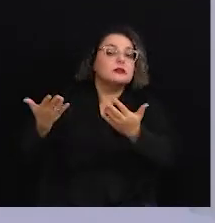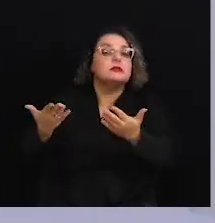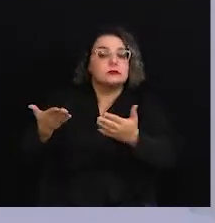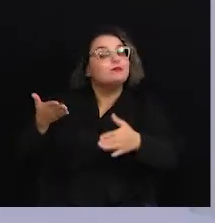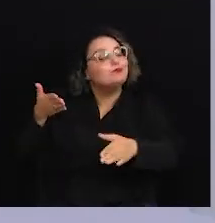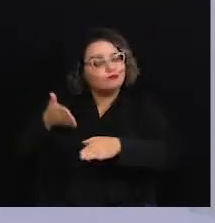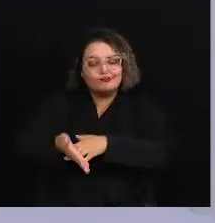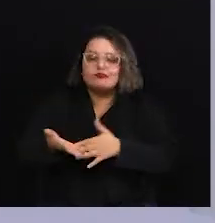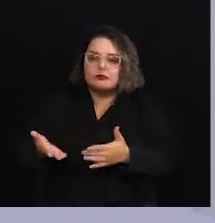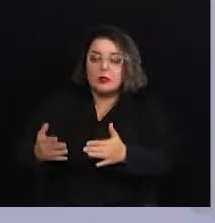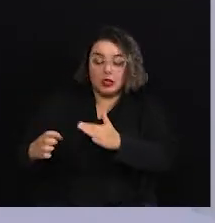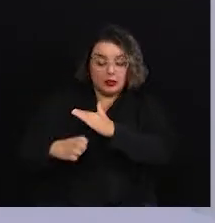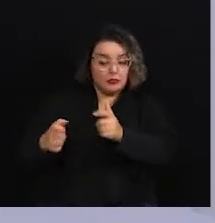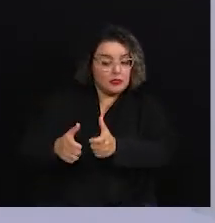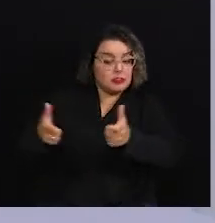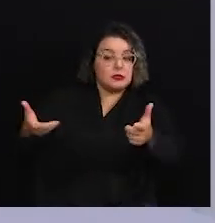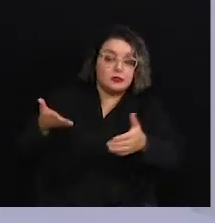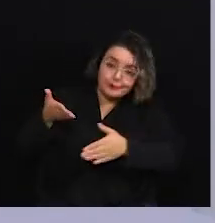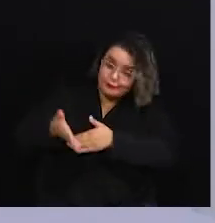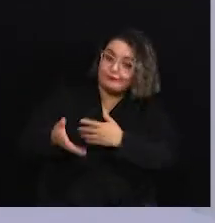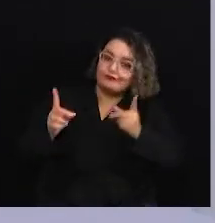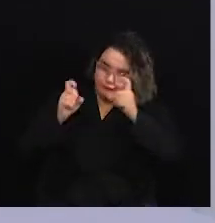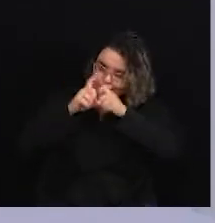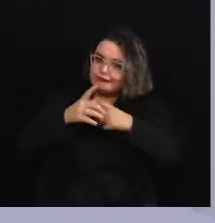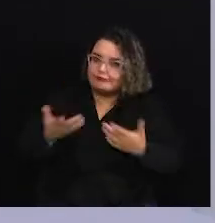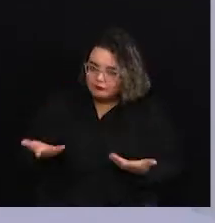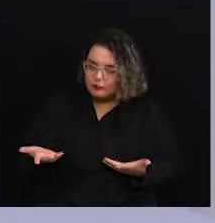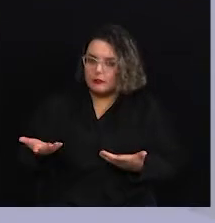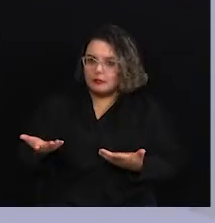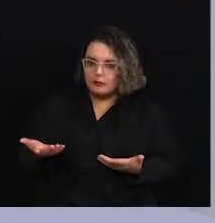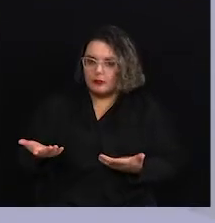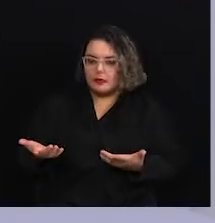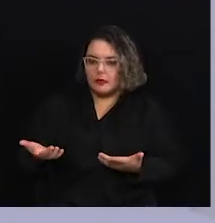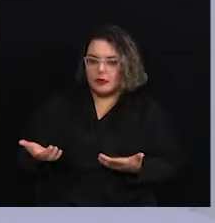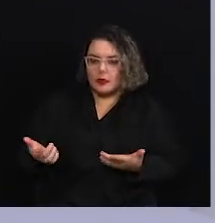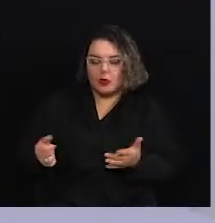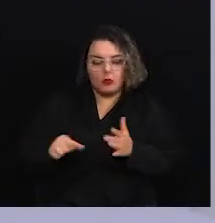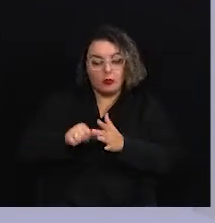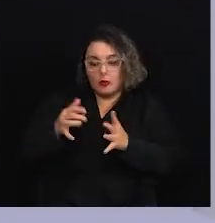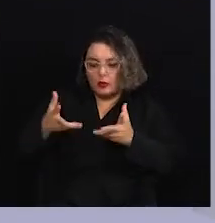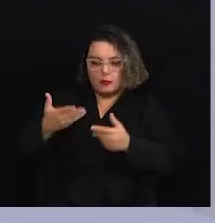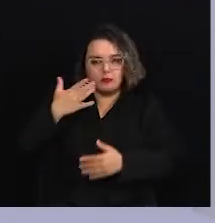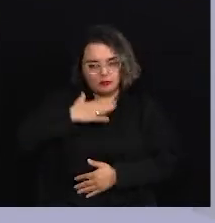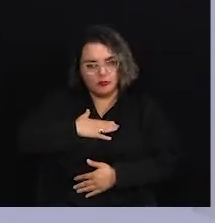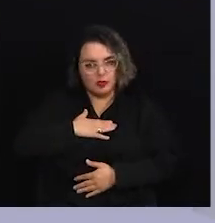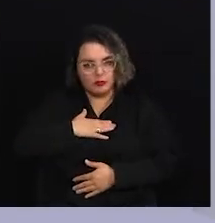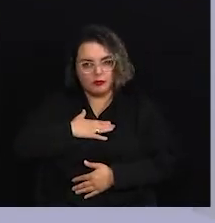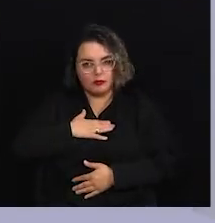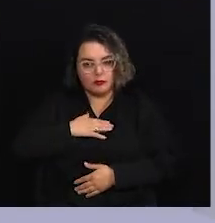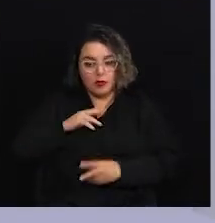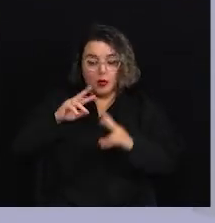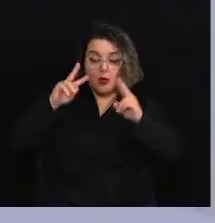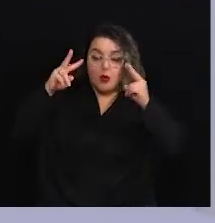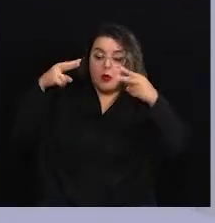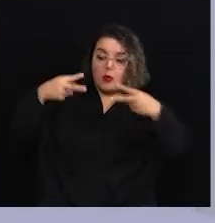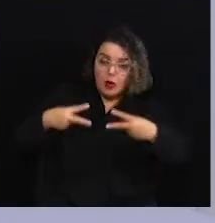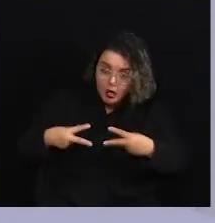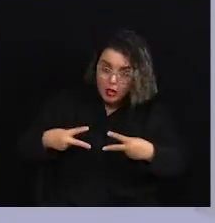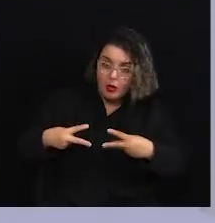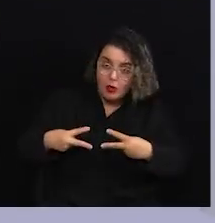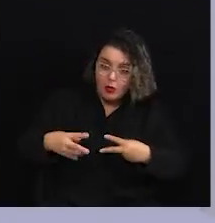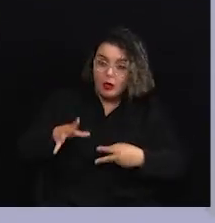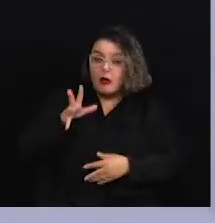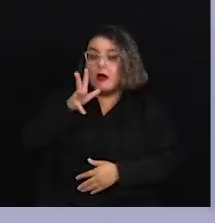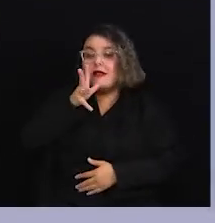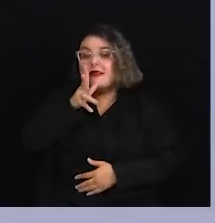desenvolver ou de você entrar até em grandes empresas. Então, primeiro de tudo, no meu caso, foi o reconhecimento,